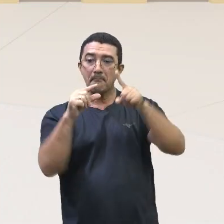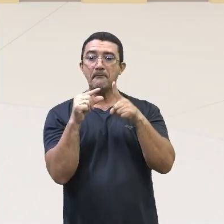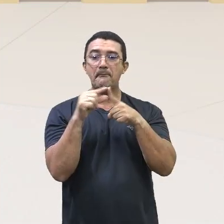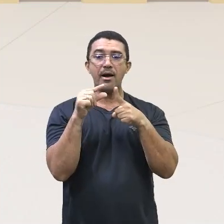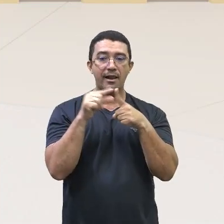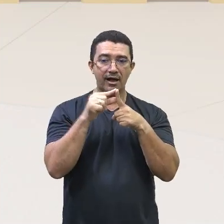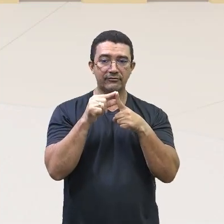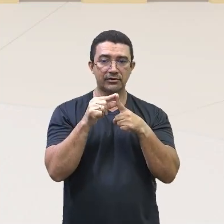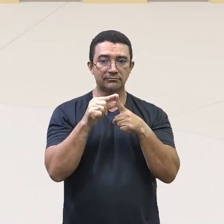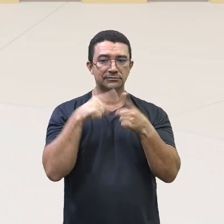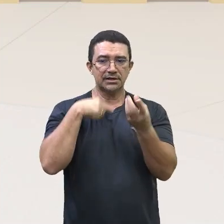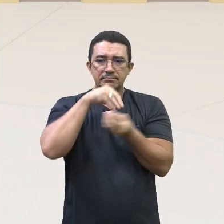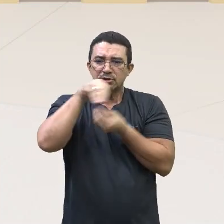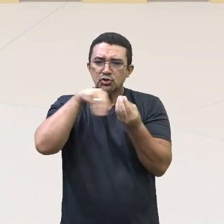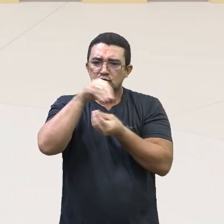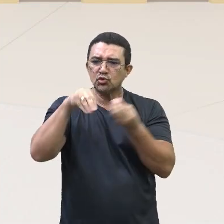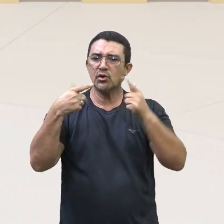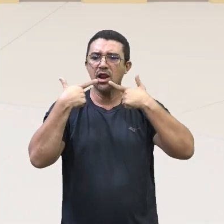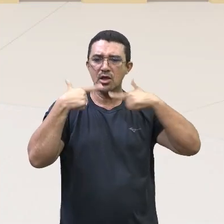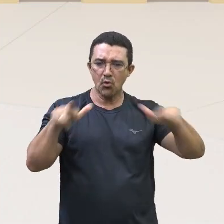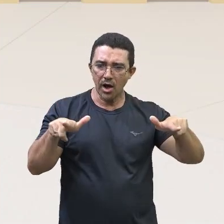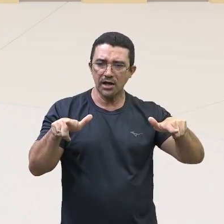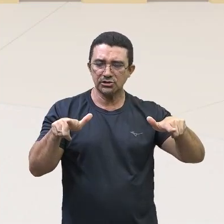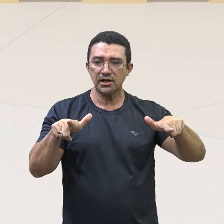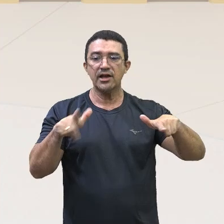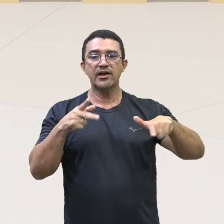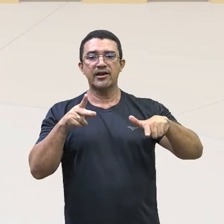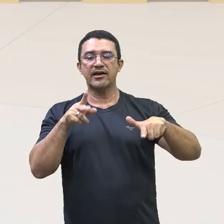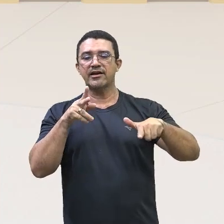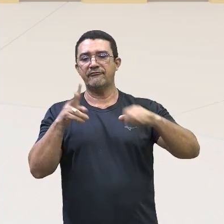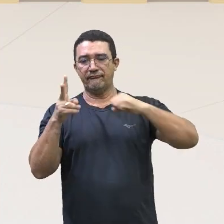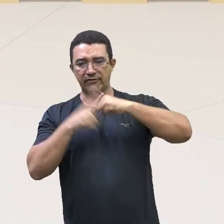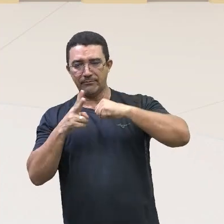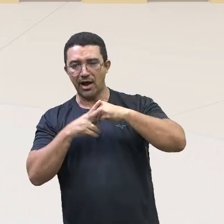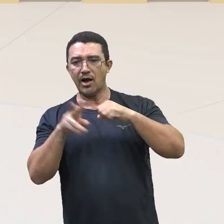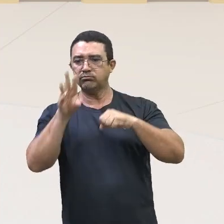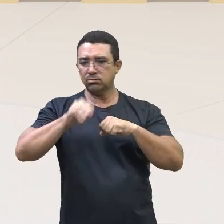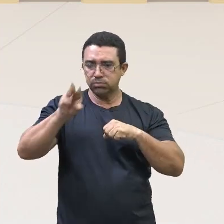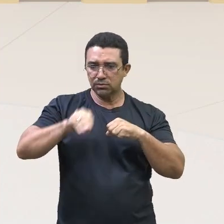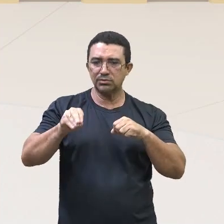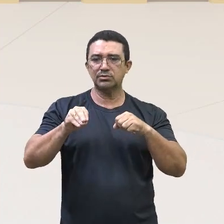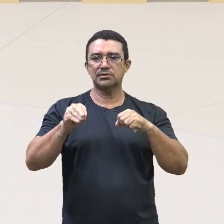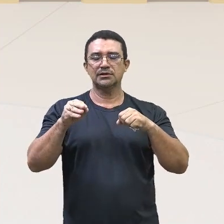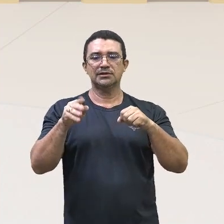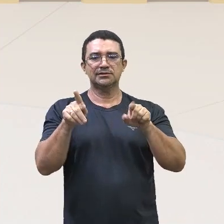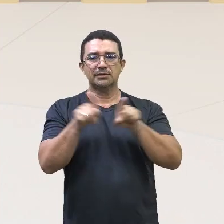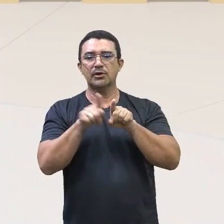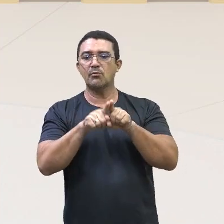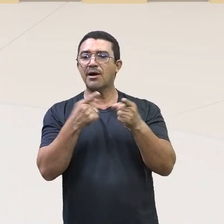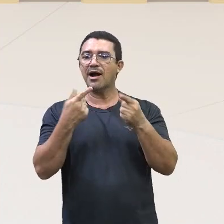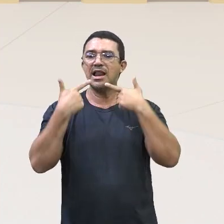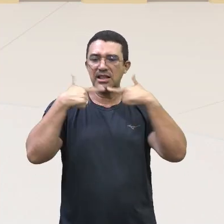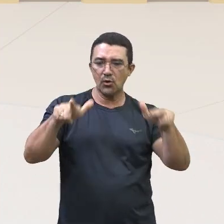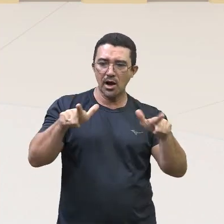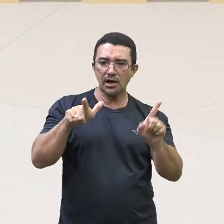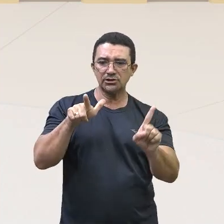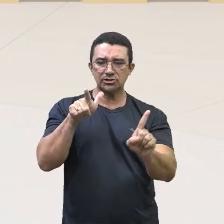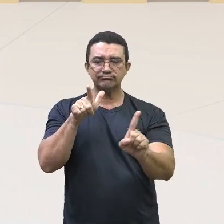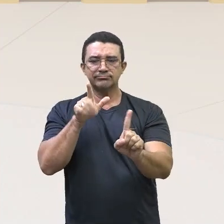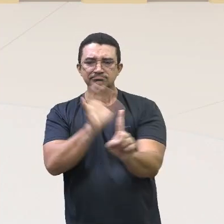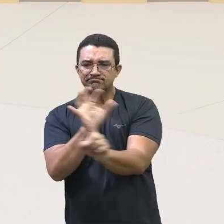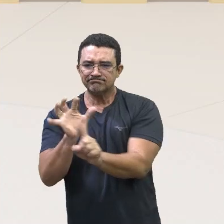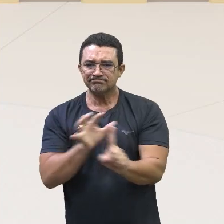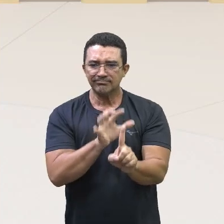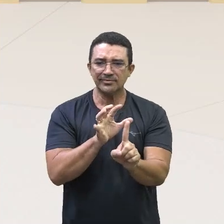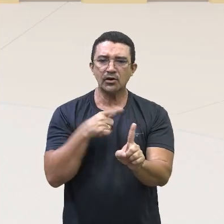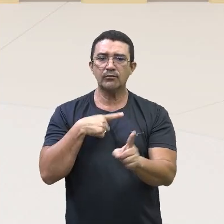então nós temos a mistura de linguagem verbal e não verbal. O que mais que a gente consegue ver aí? Uma linguagem persuasiva, né? Quando eu digo assim, prove e aprove, quer dizer,